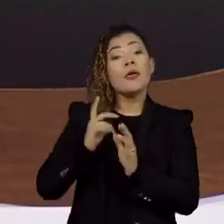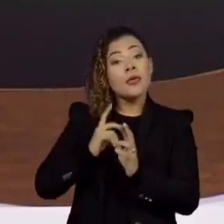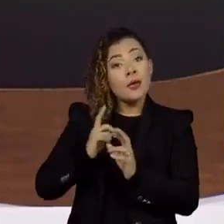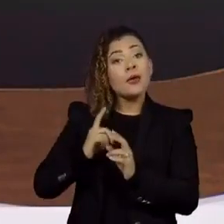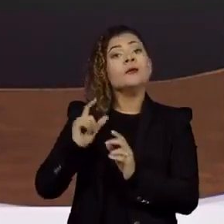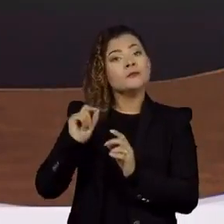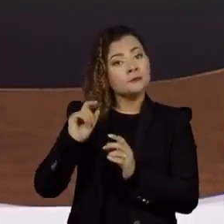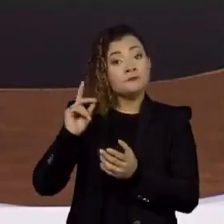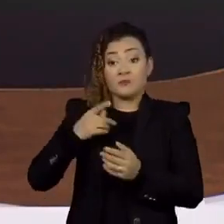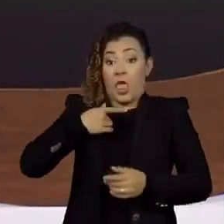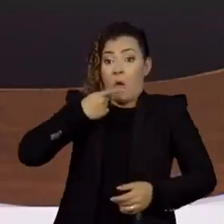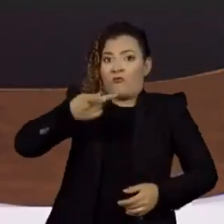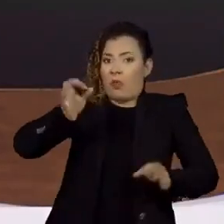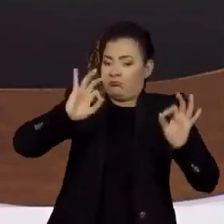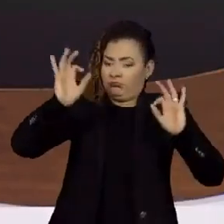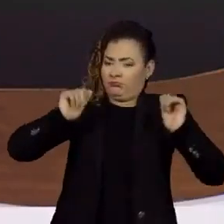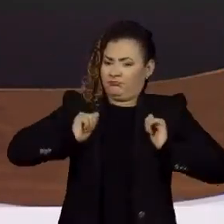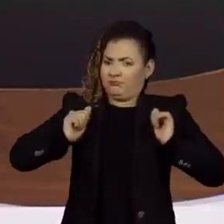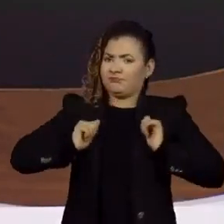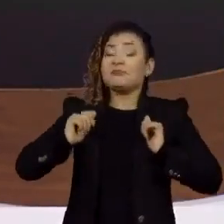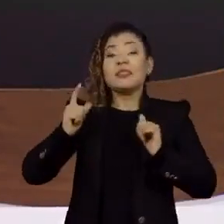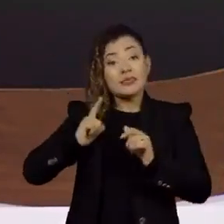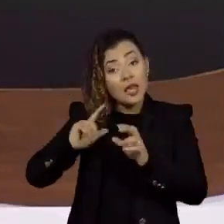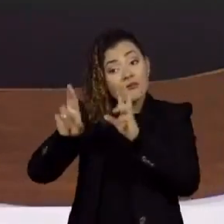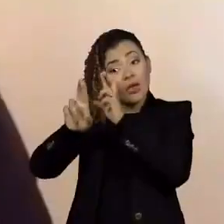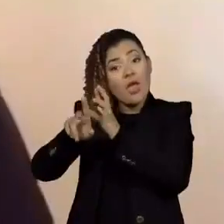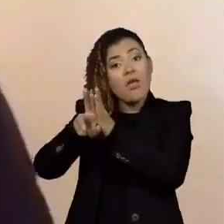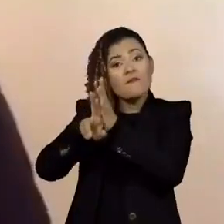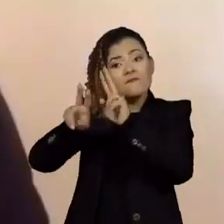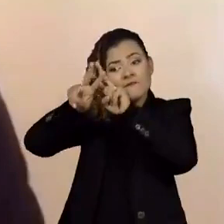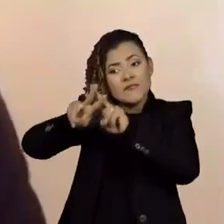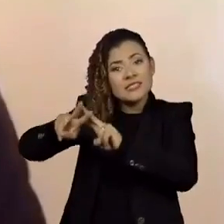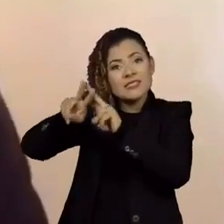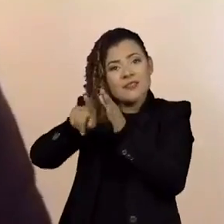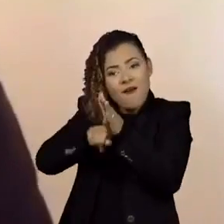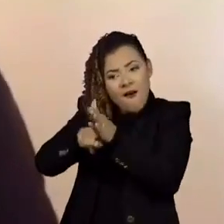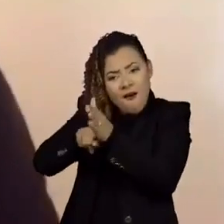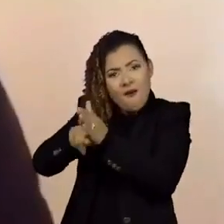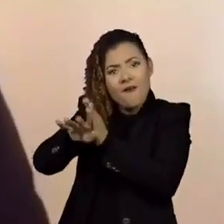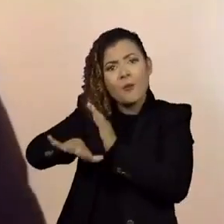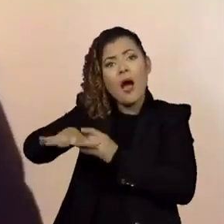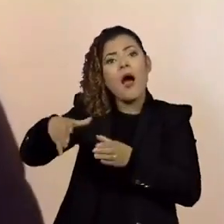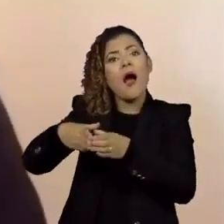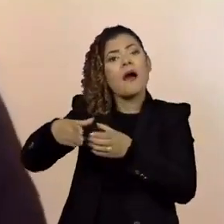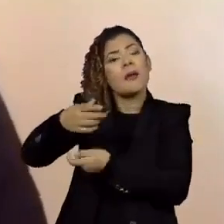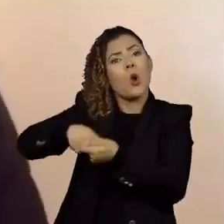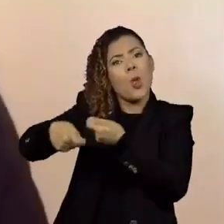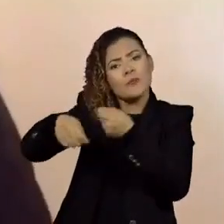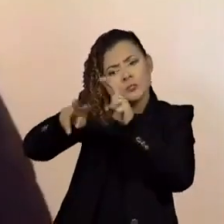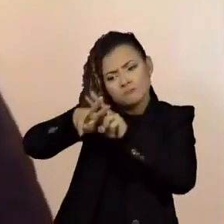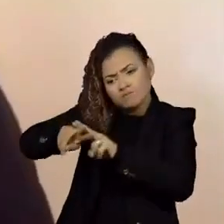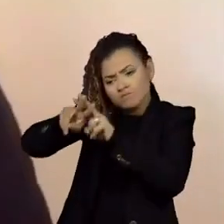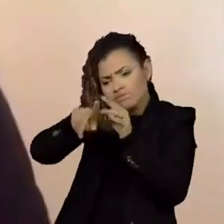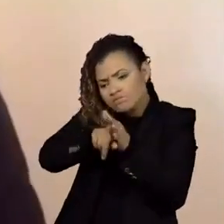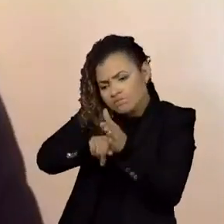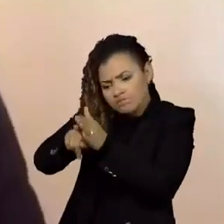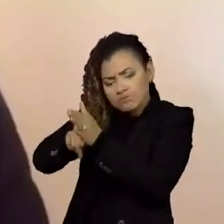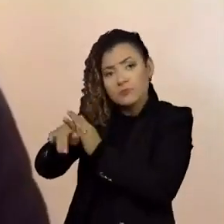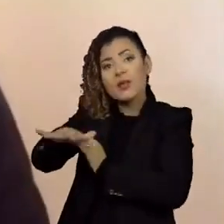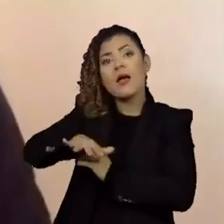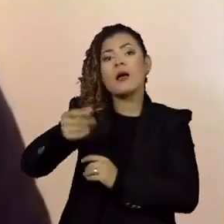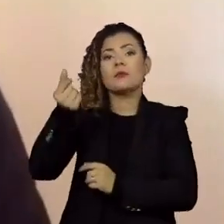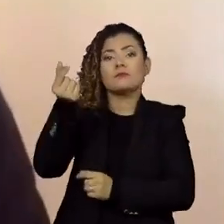revisão, não sou eu quem fiz essa revisão vem sendo feita por muitos macroeconomistas, do entendimento sobre a